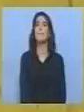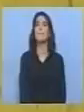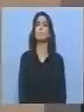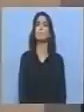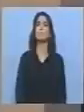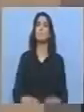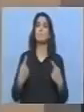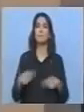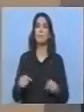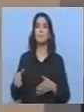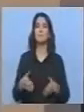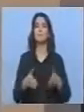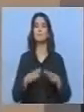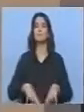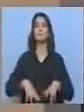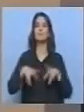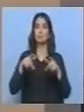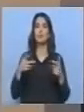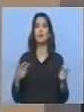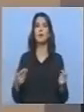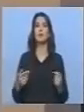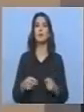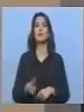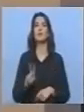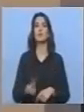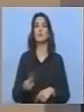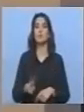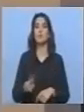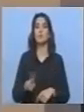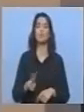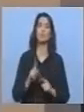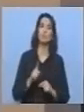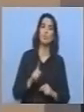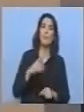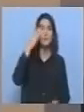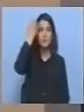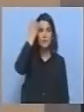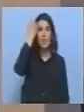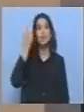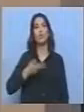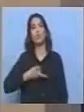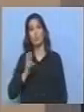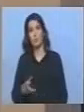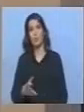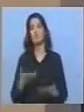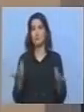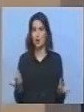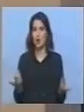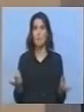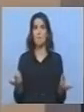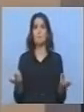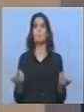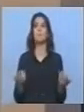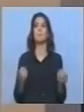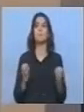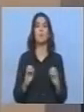tem uma estratégia de crescimento nos segundos ciclos e nos doutoramentos. Portanto, naquilo que são os mestrados e os doutoramentos, não temos